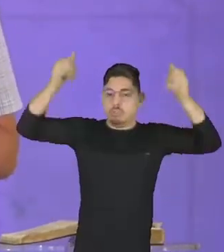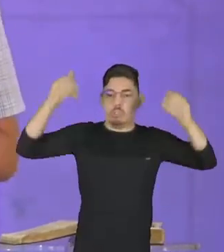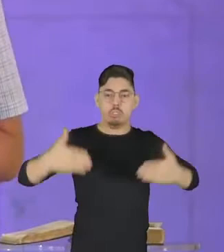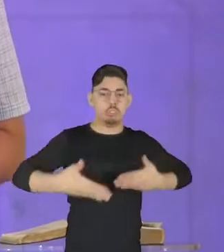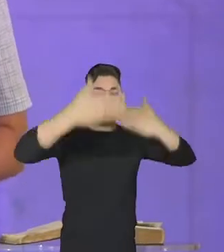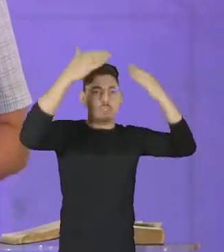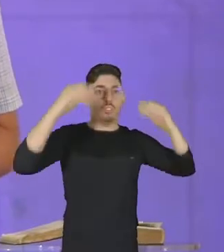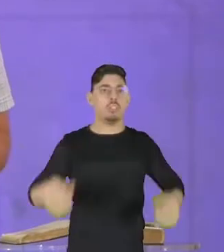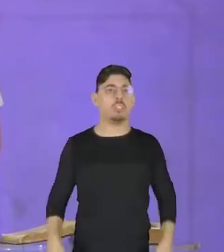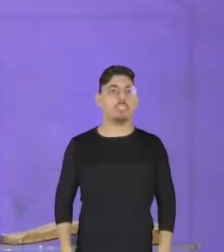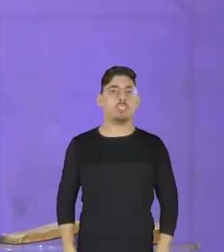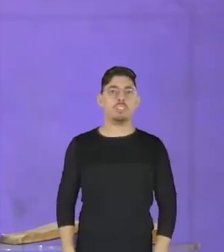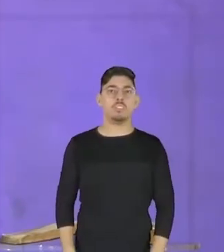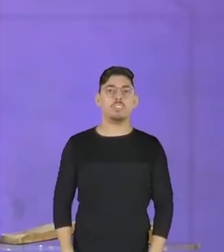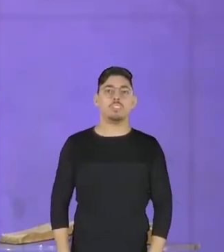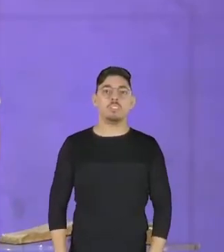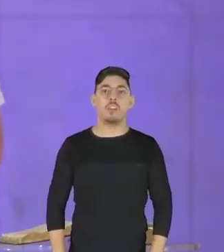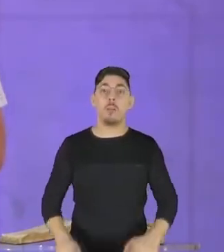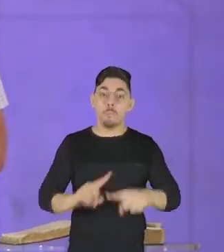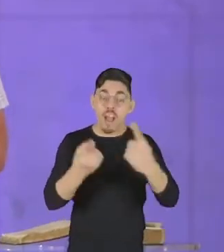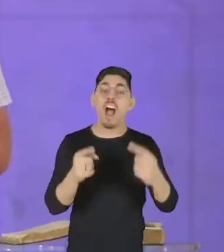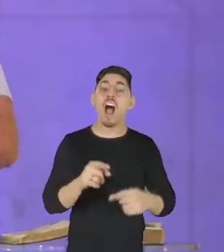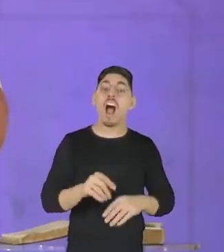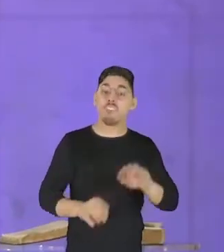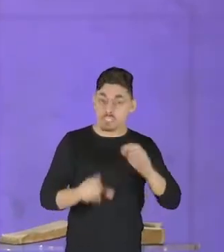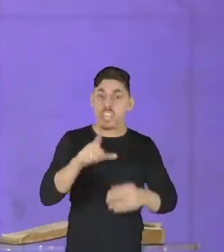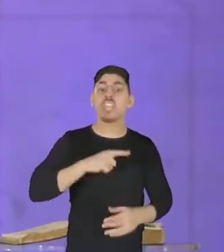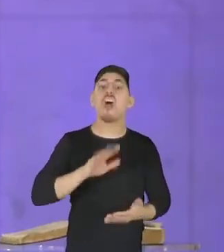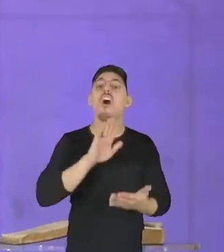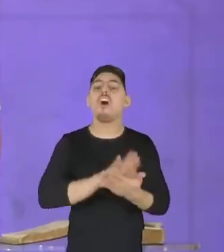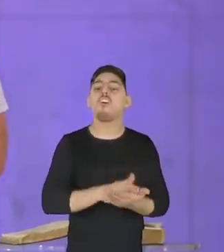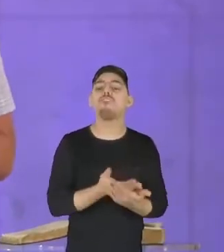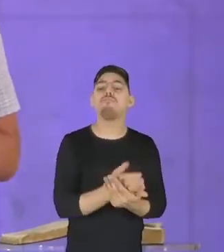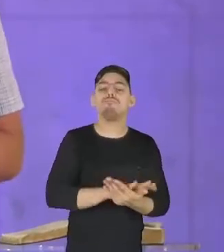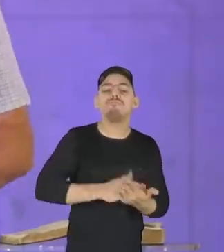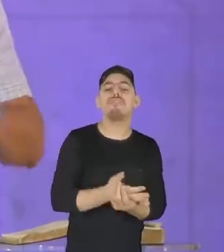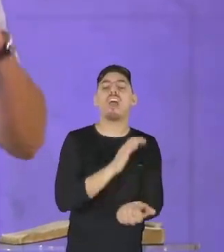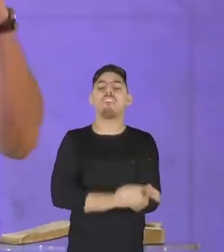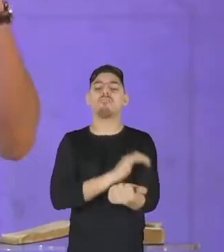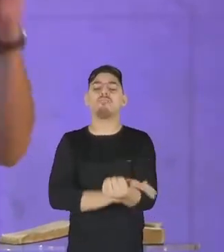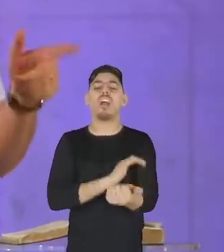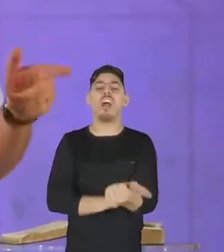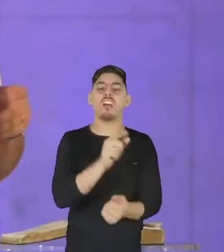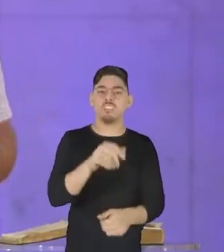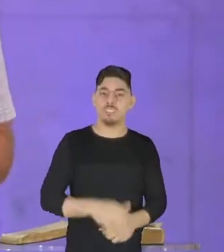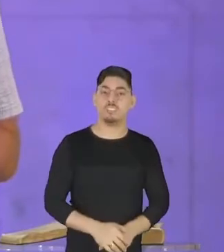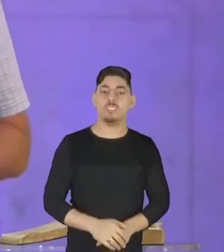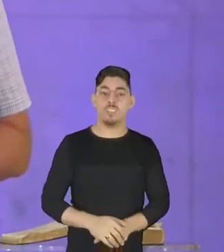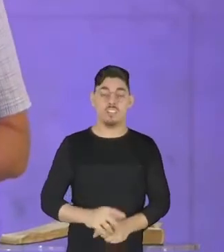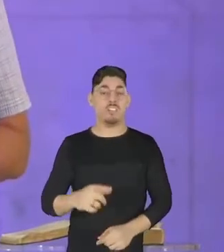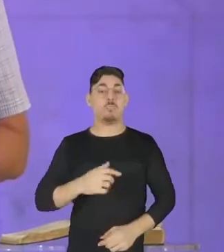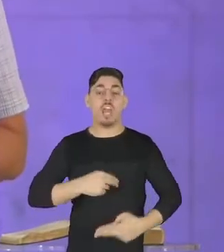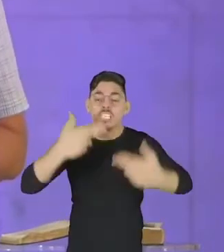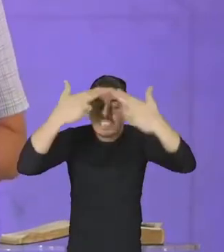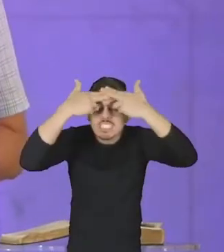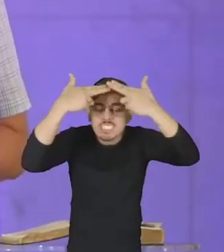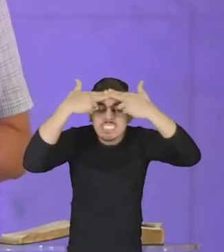para atravessar, mas você tem vícios, você tem maus hábitos, você tem questões